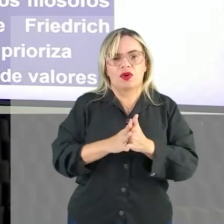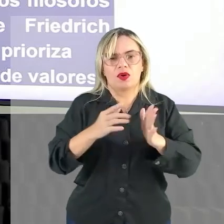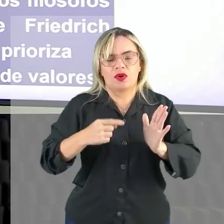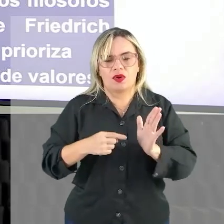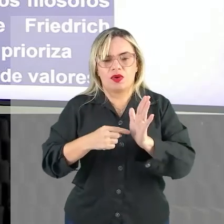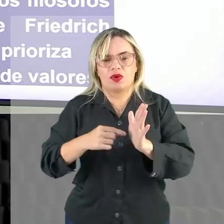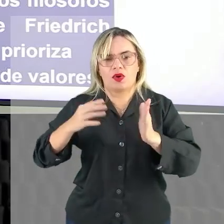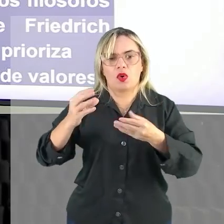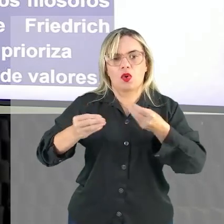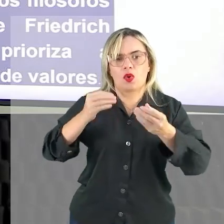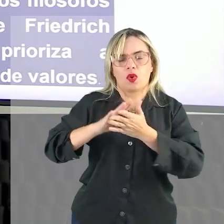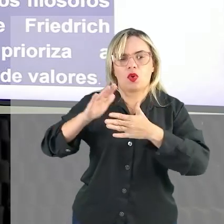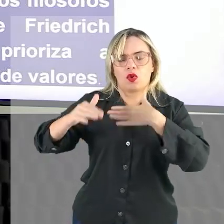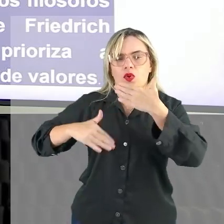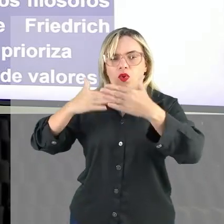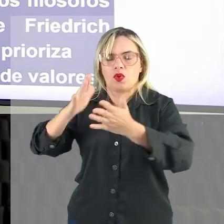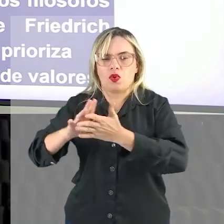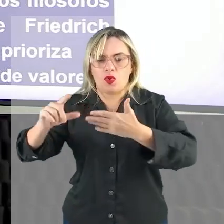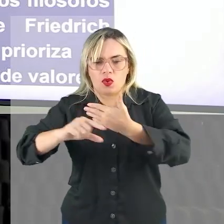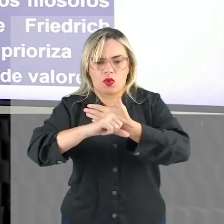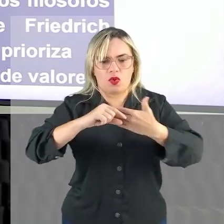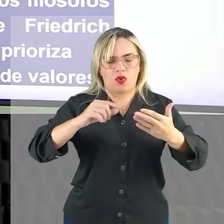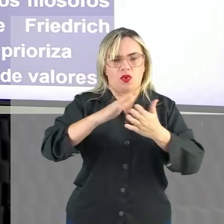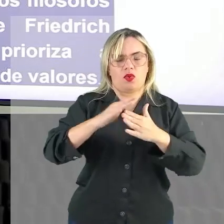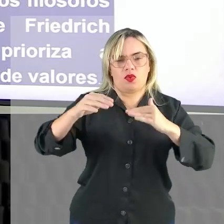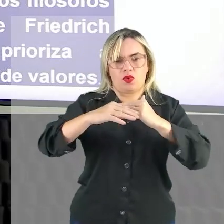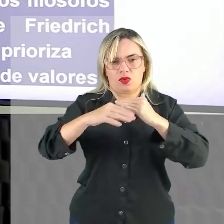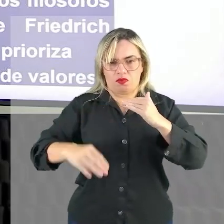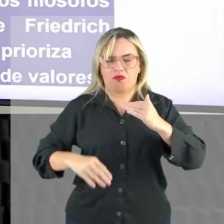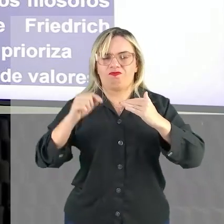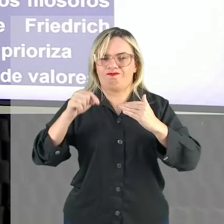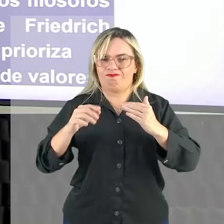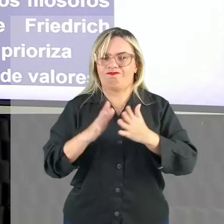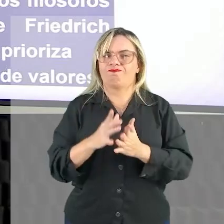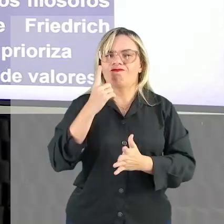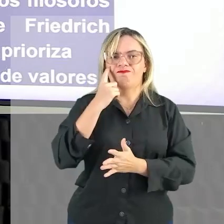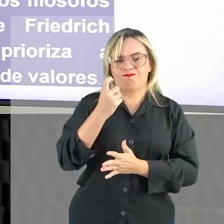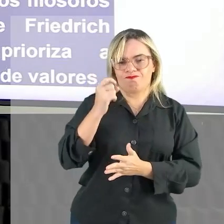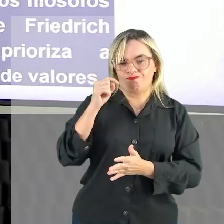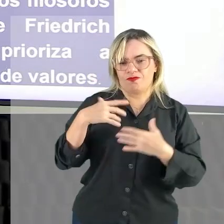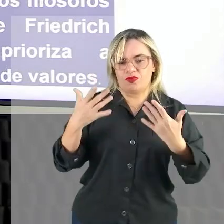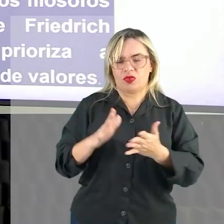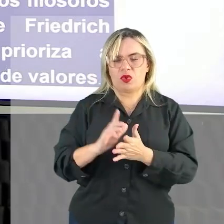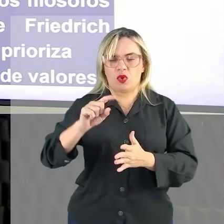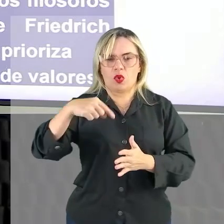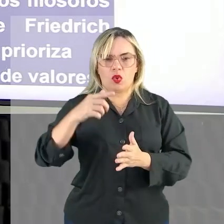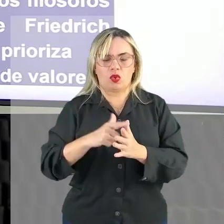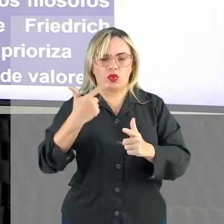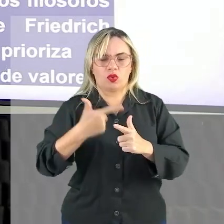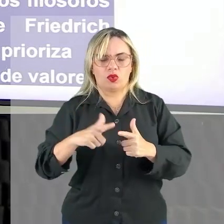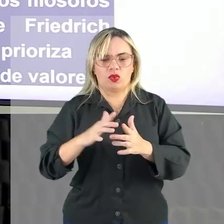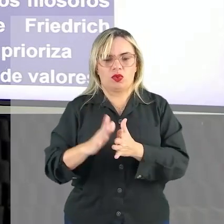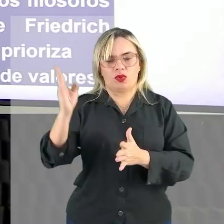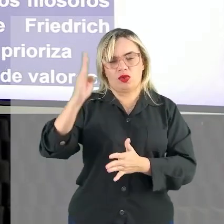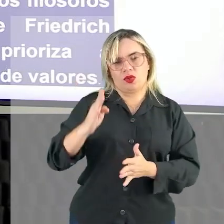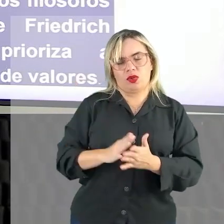como é que ela se desenvolve, autores sobre desigualdade, isso é interessante. Um outro problema brasileiro que você pode estudar